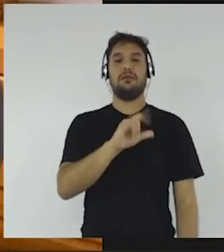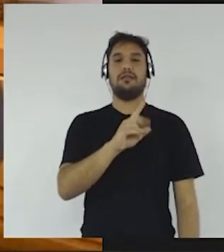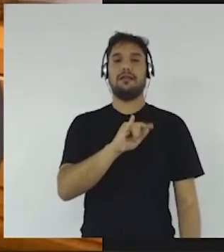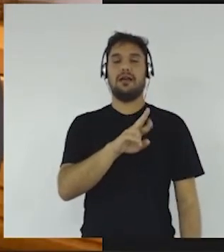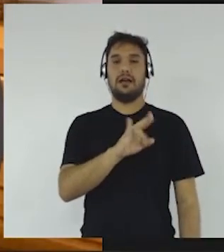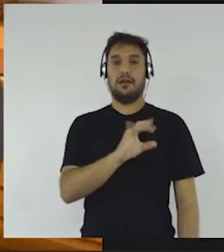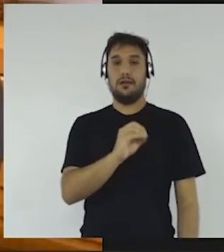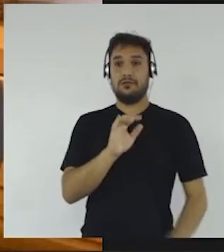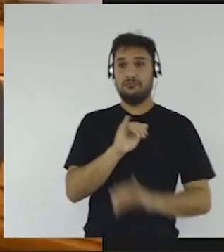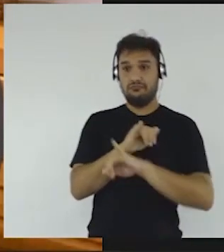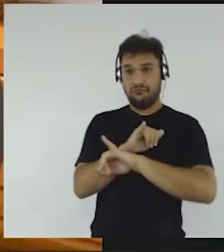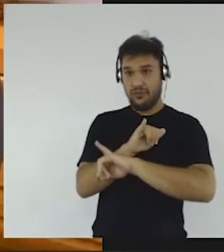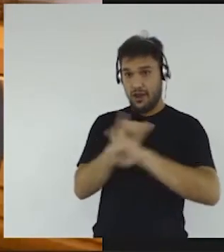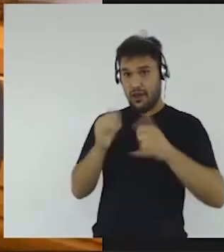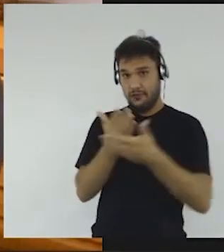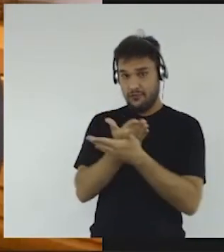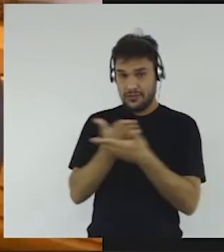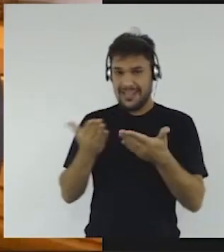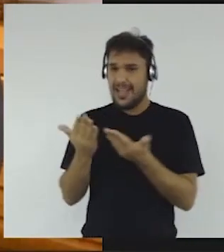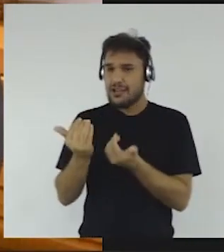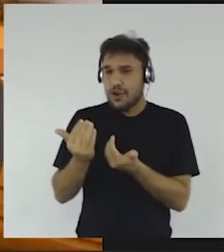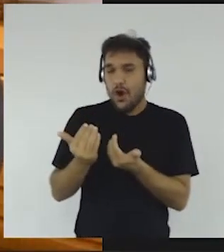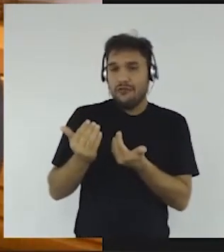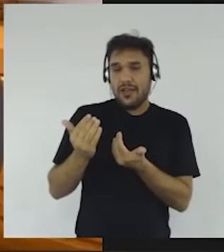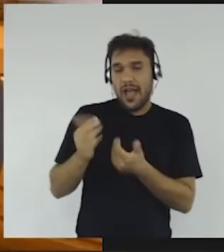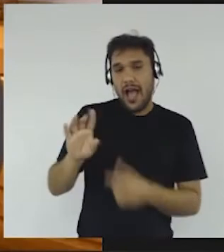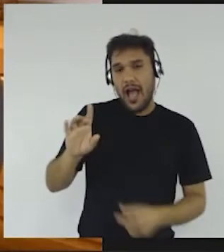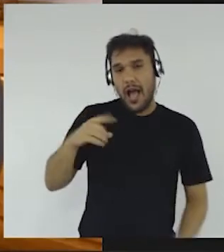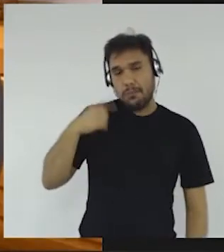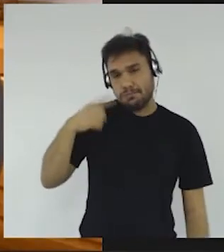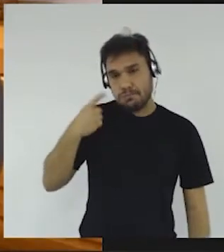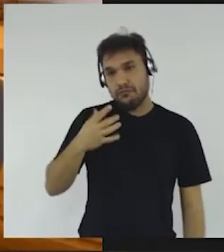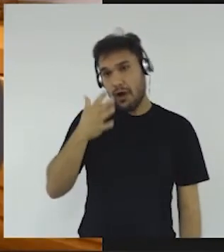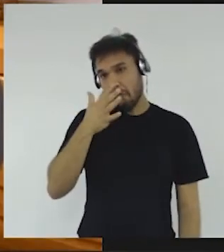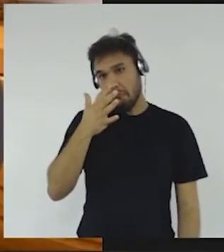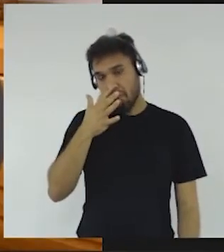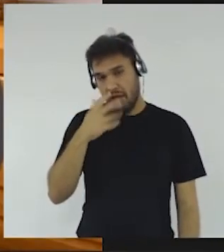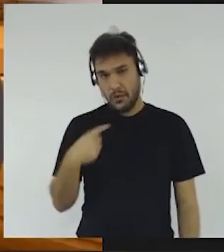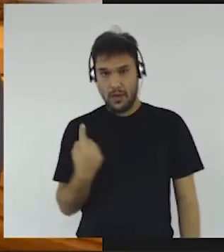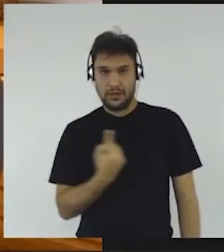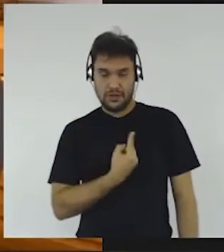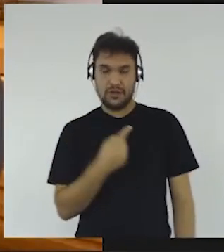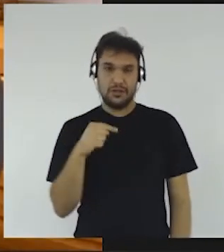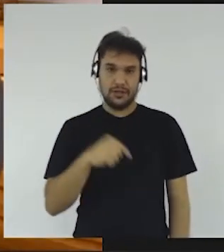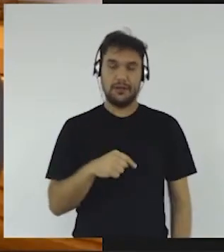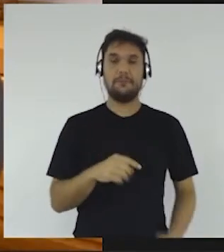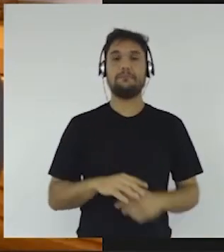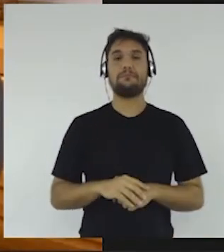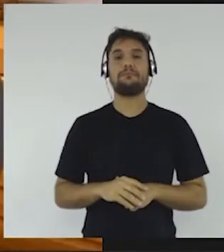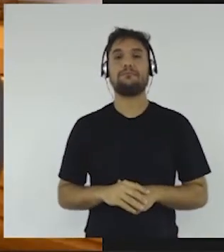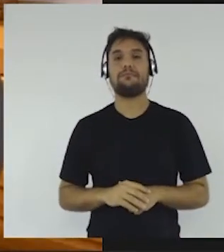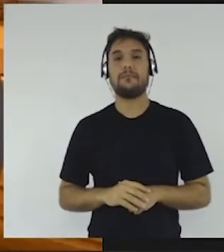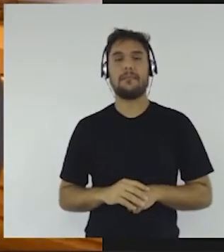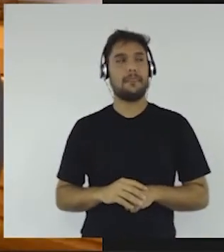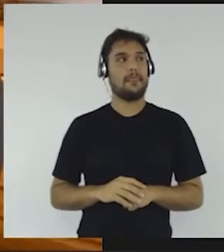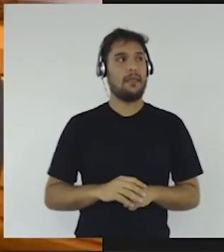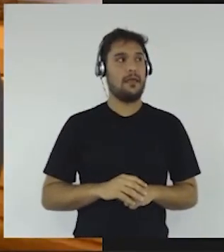para os jovens advogados que estão nos assistindo aqui nesse evento maravilhoso da OAB Federal